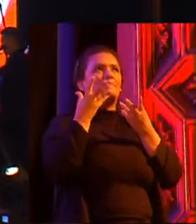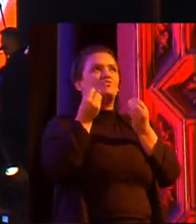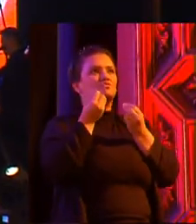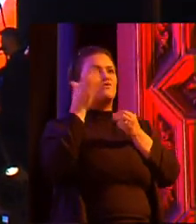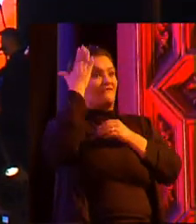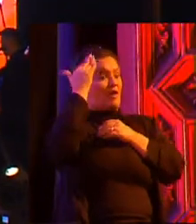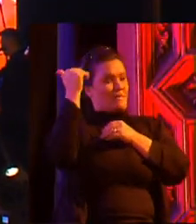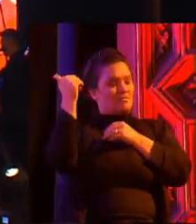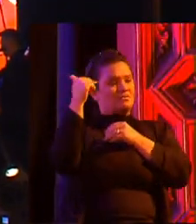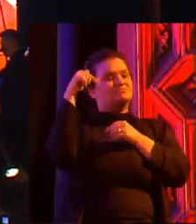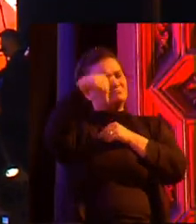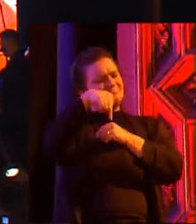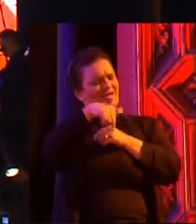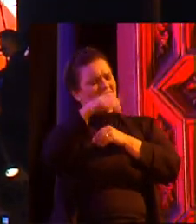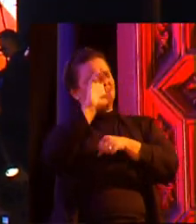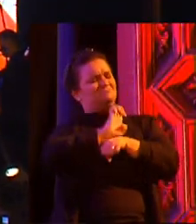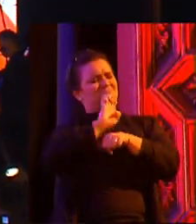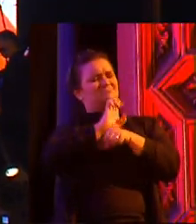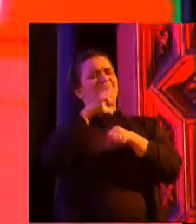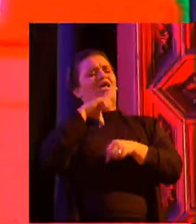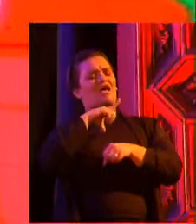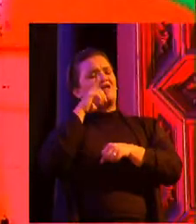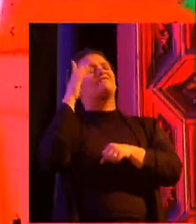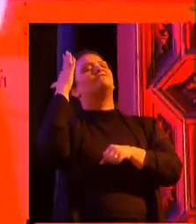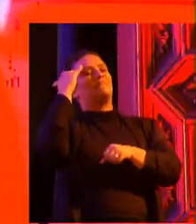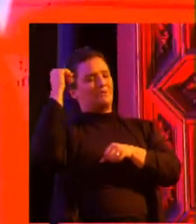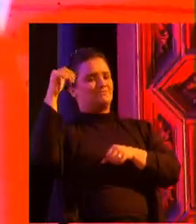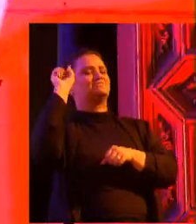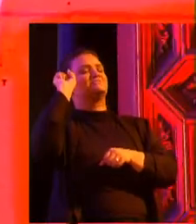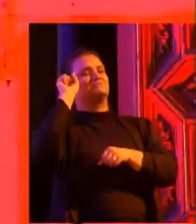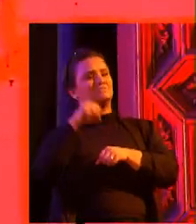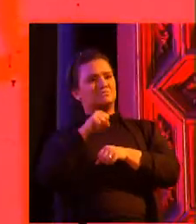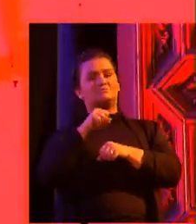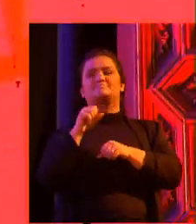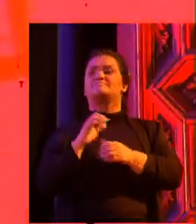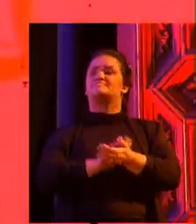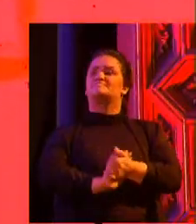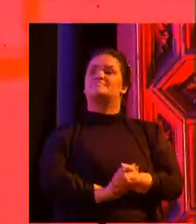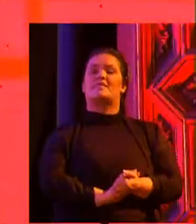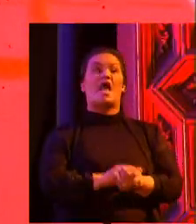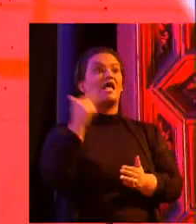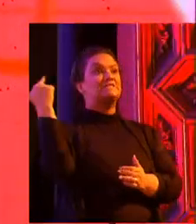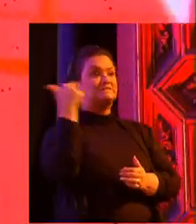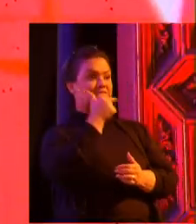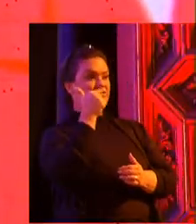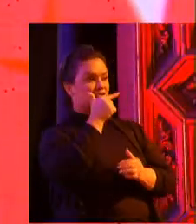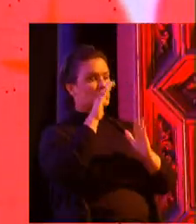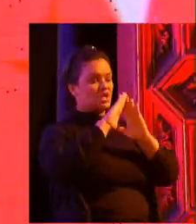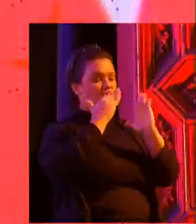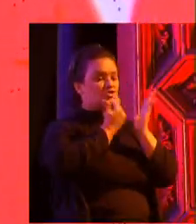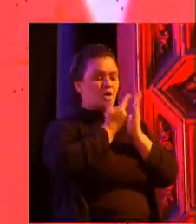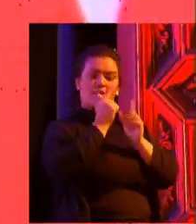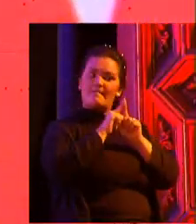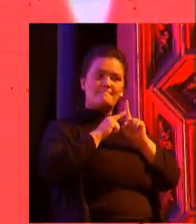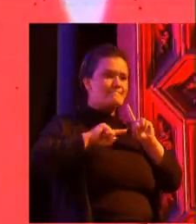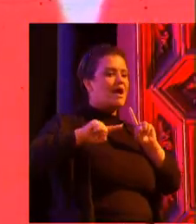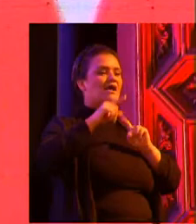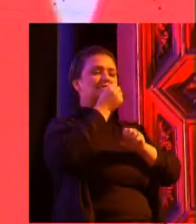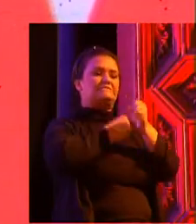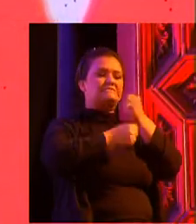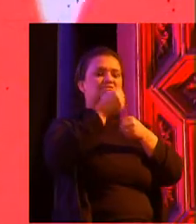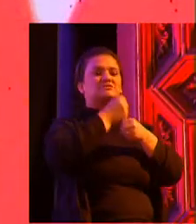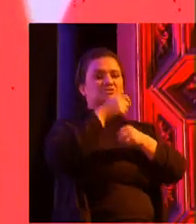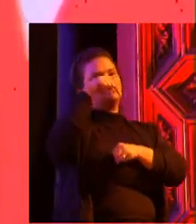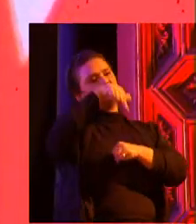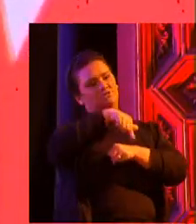popular, aqui no nosso estado ela é popular. A casa, a segunda escola de música mais antiga do país, e fica aqui em Belém